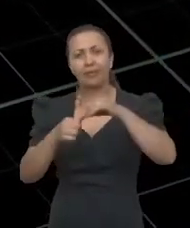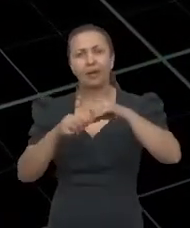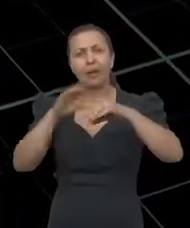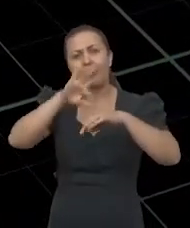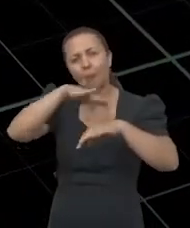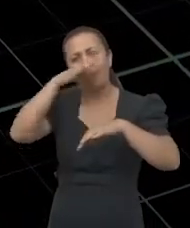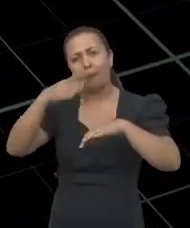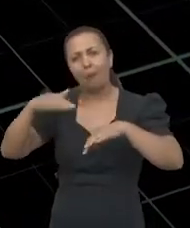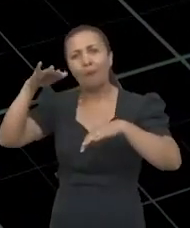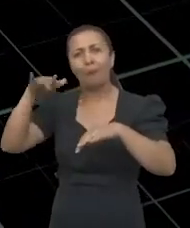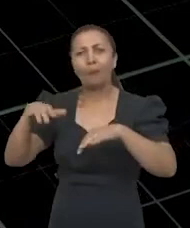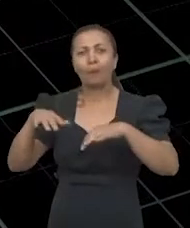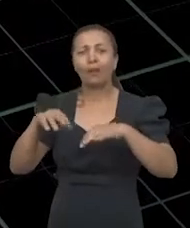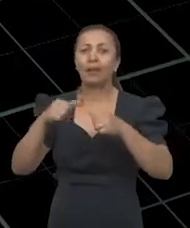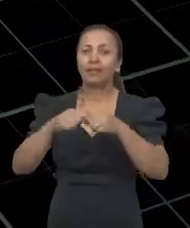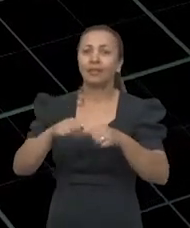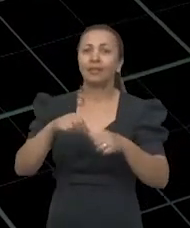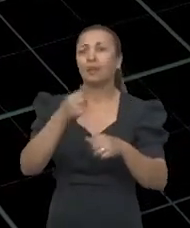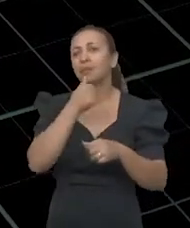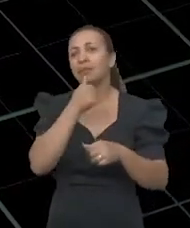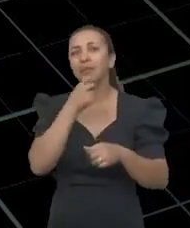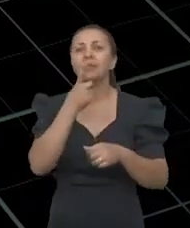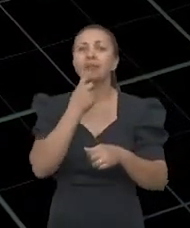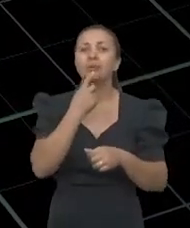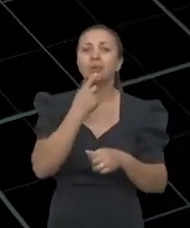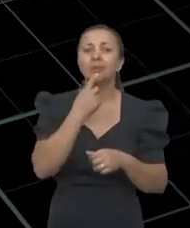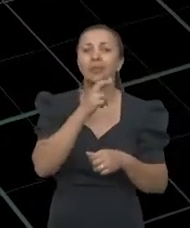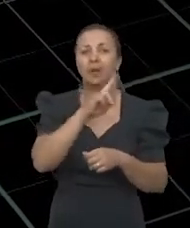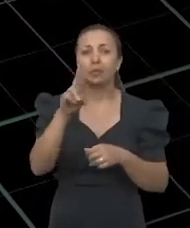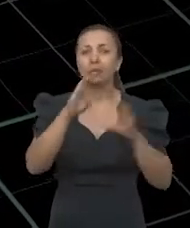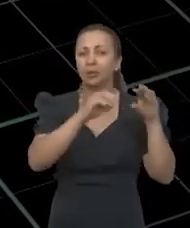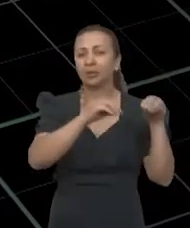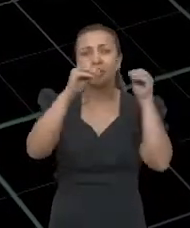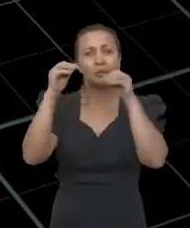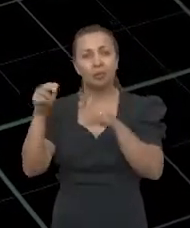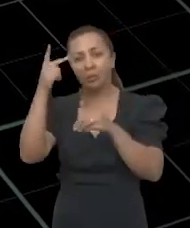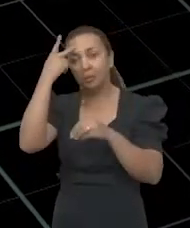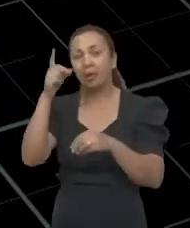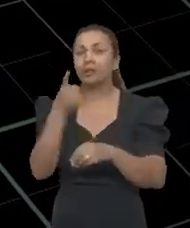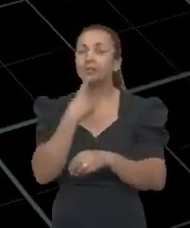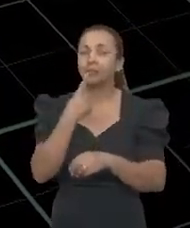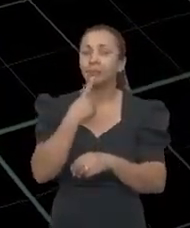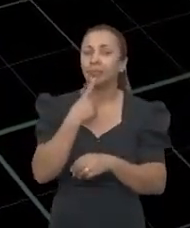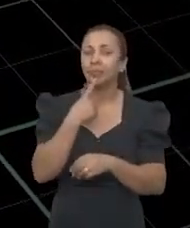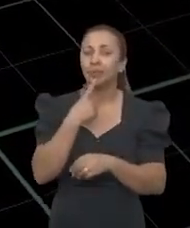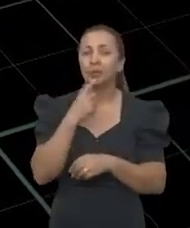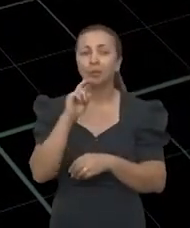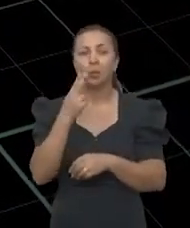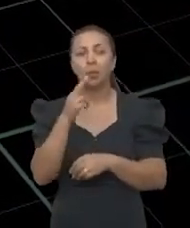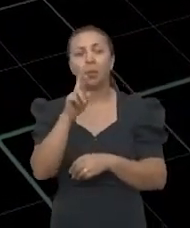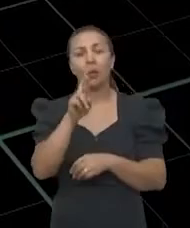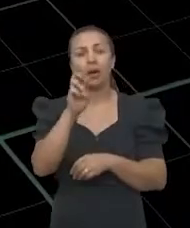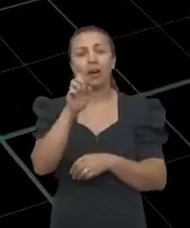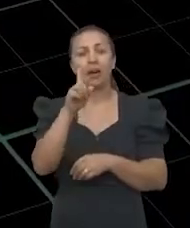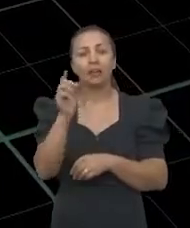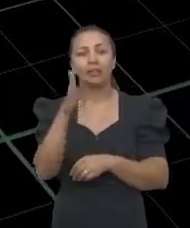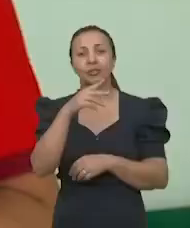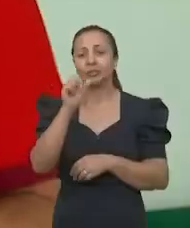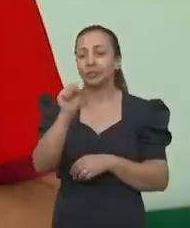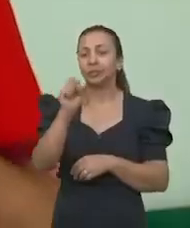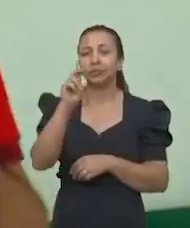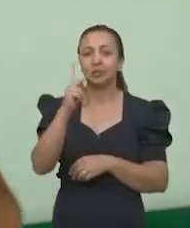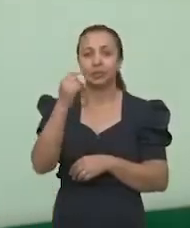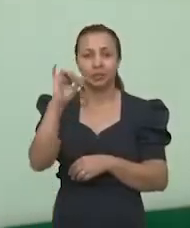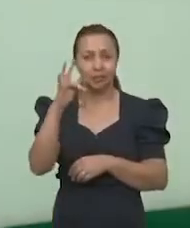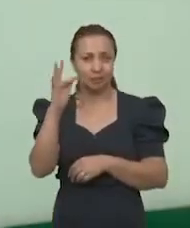de onda mais longos, por exemplo, o vermelho. Por isso que o nome chama-se deslocamento para o vermelho, ou no inglês, redshift.